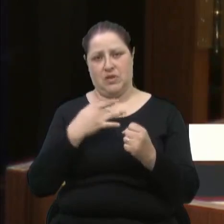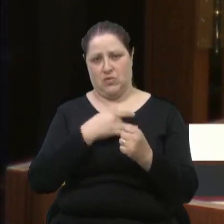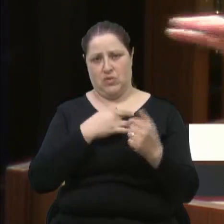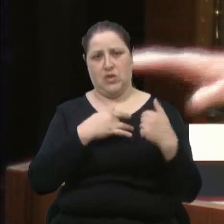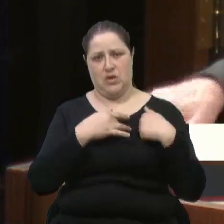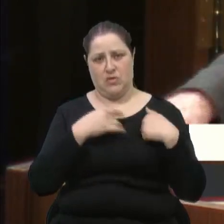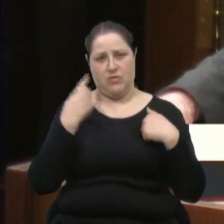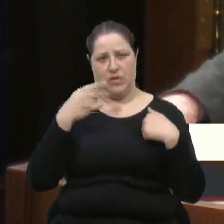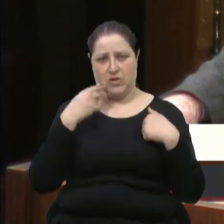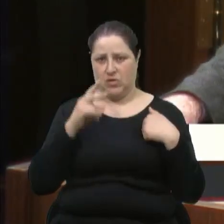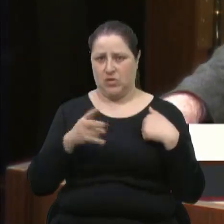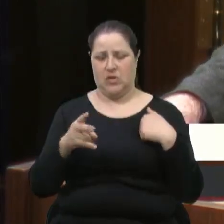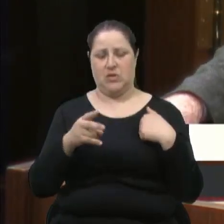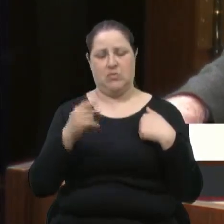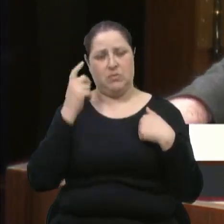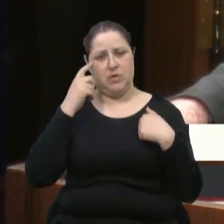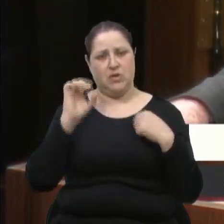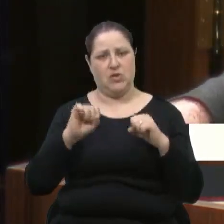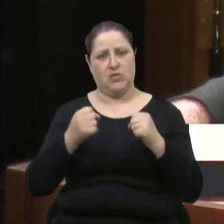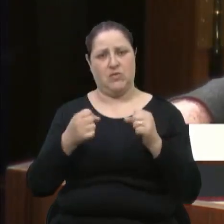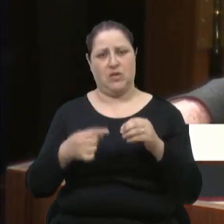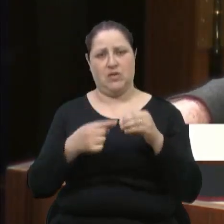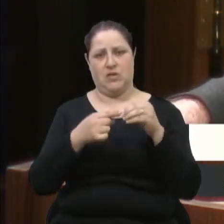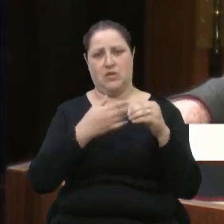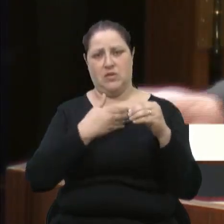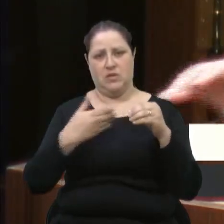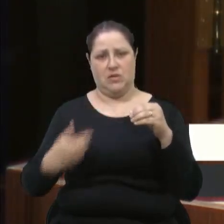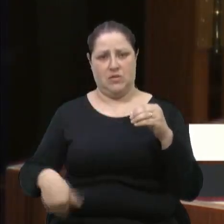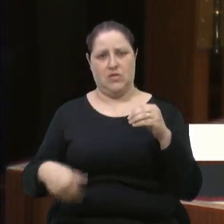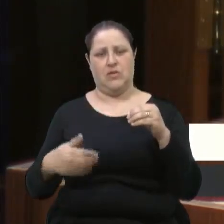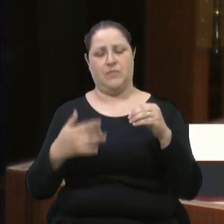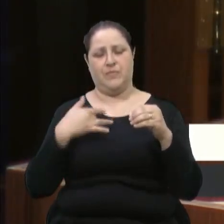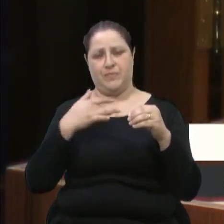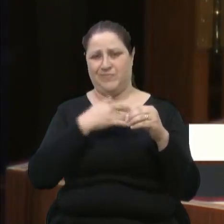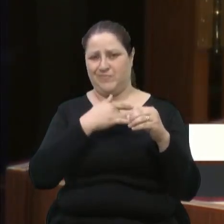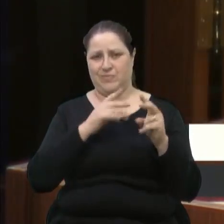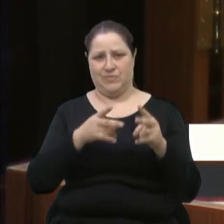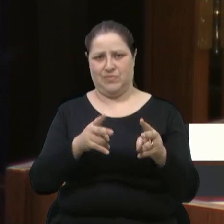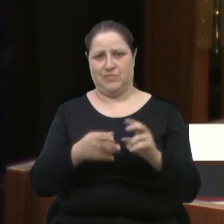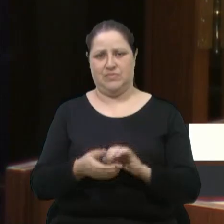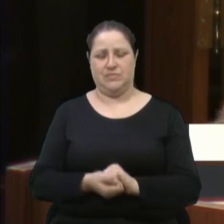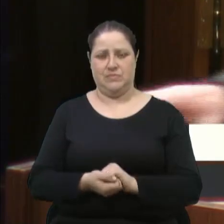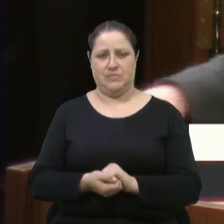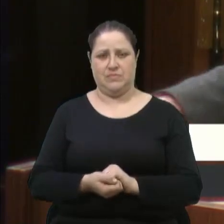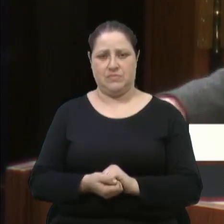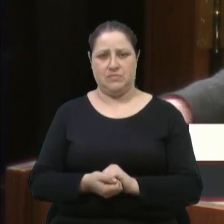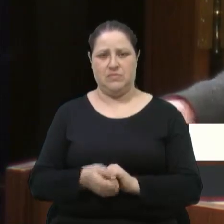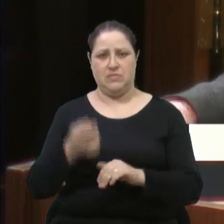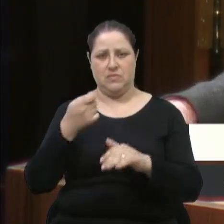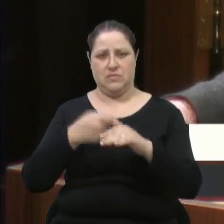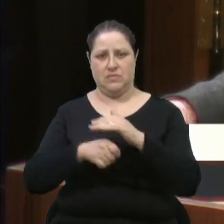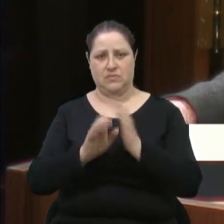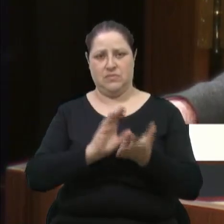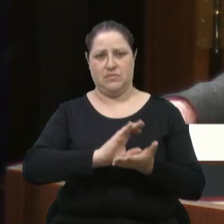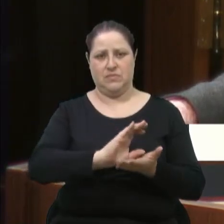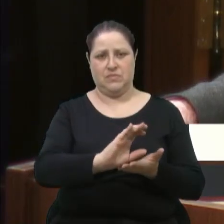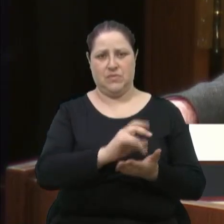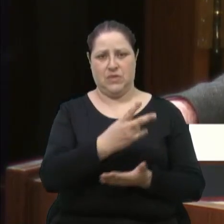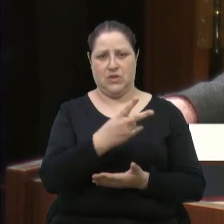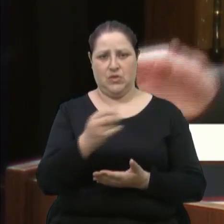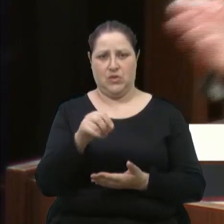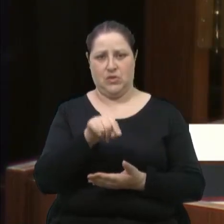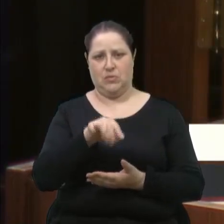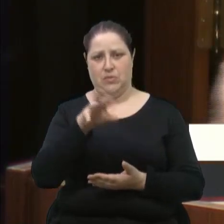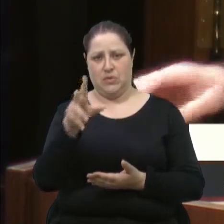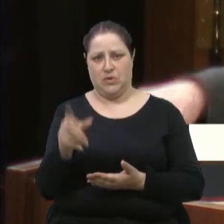como prioridade, independente de qualquer situação. Esse hospital vai ter um investimento de 200 milhões, vai